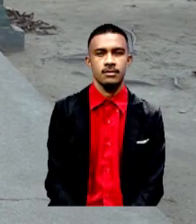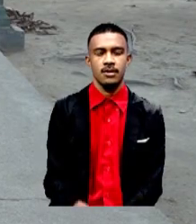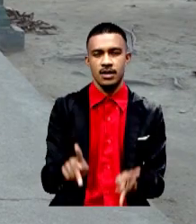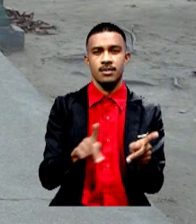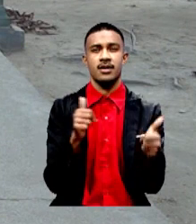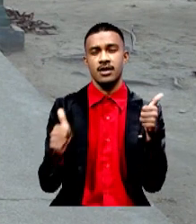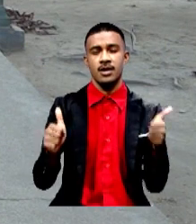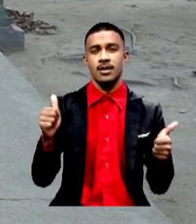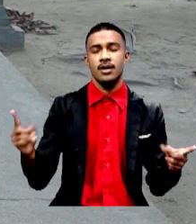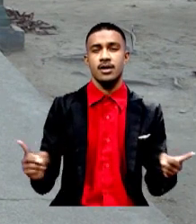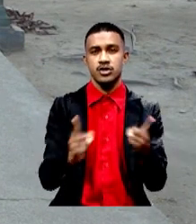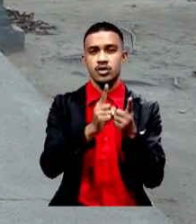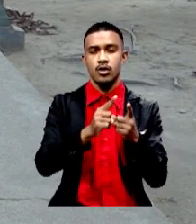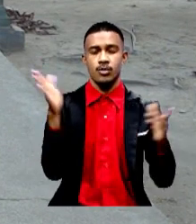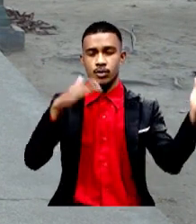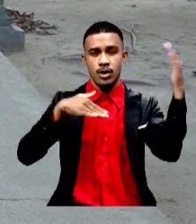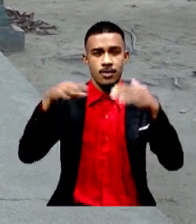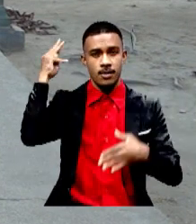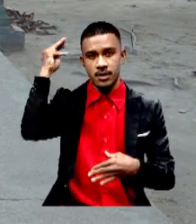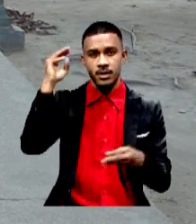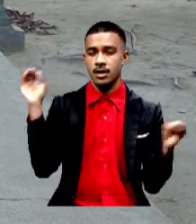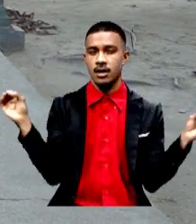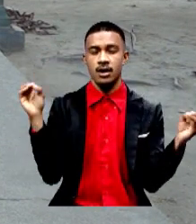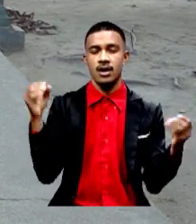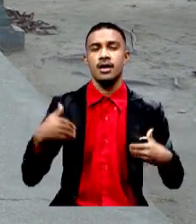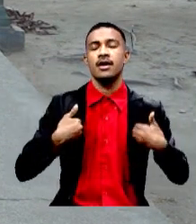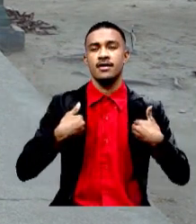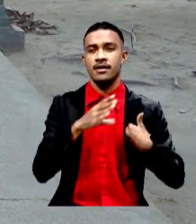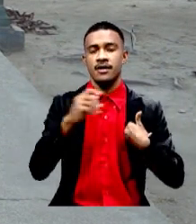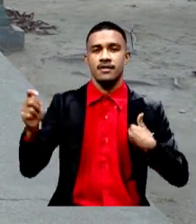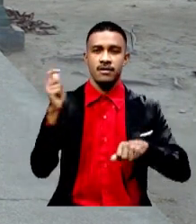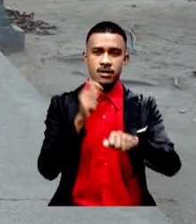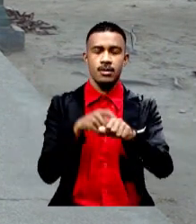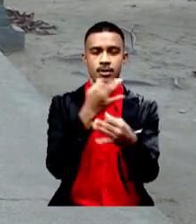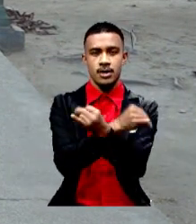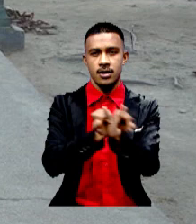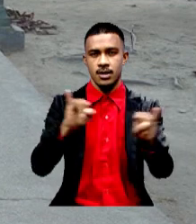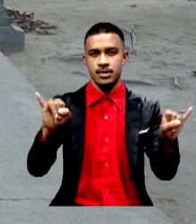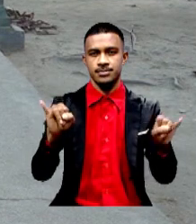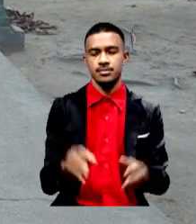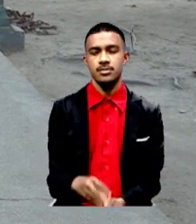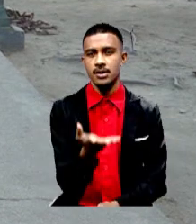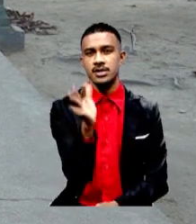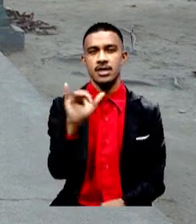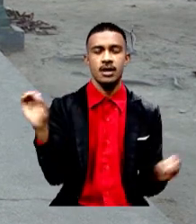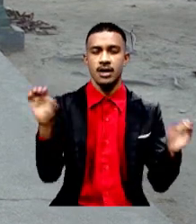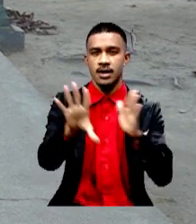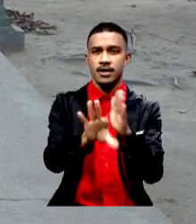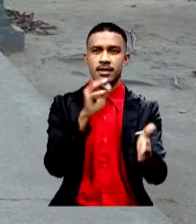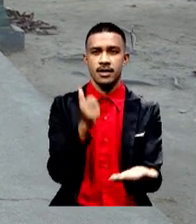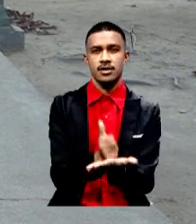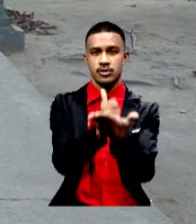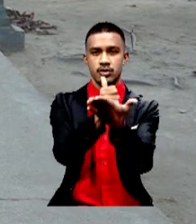Quando você sofre problema mental, ela aproveita e tem o que é racicano. Se ela reta um tratamento